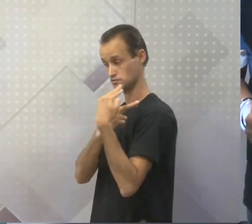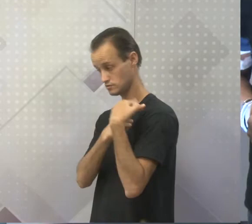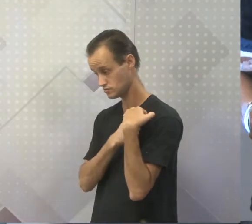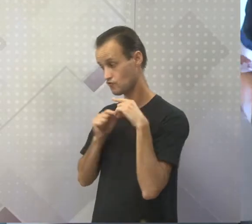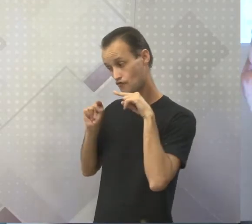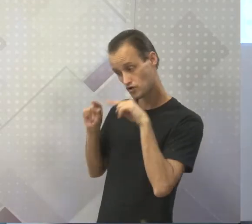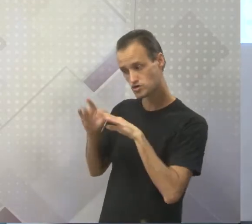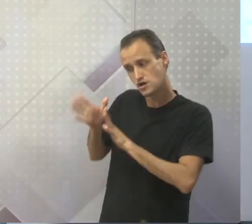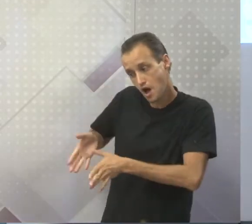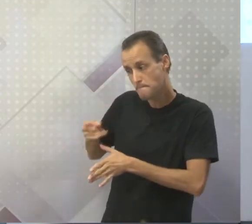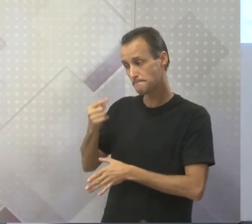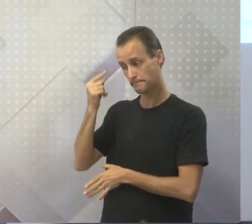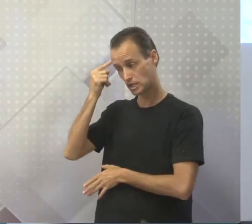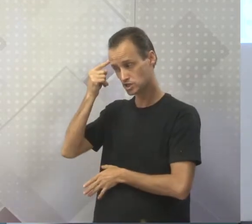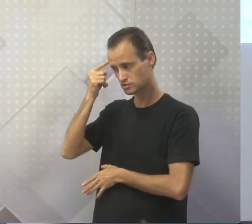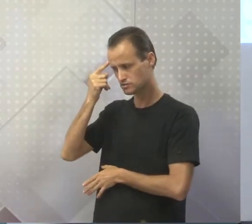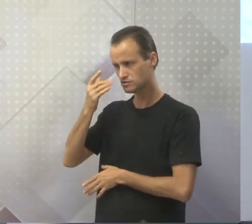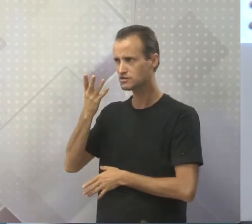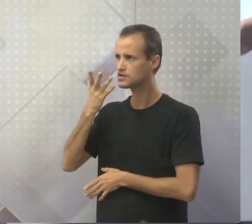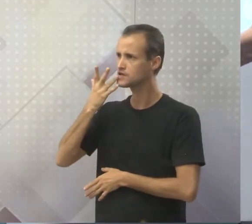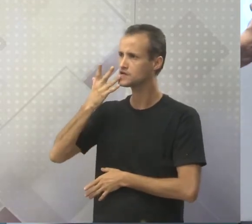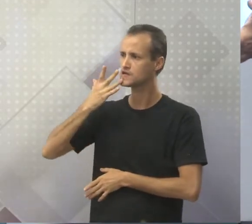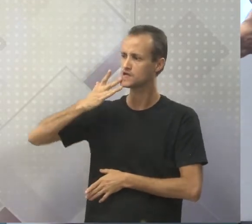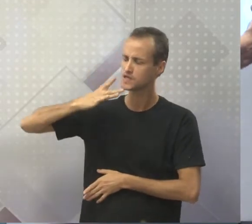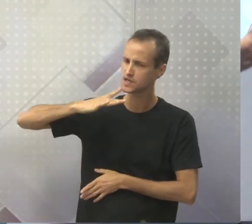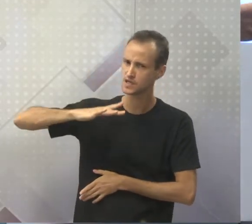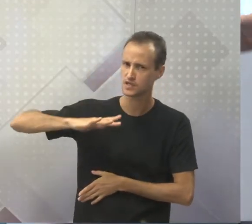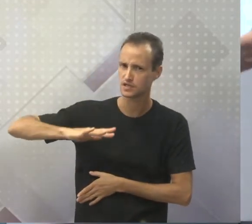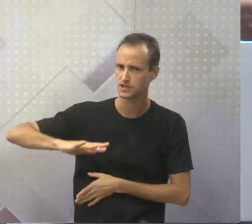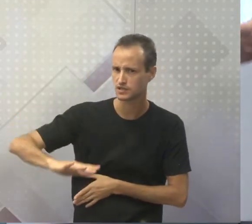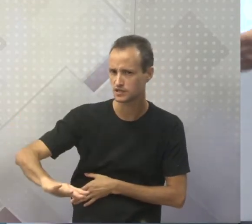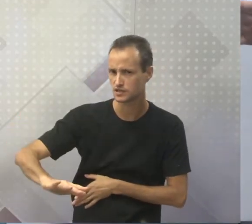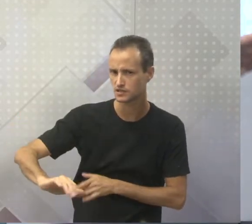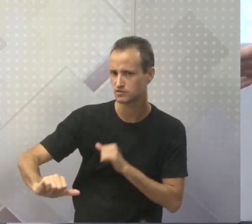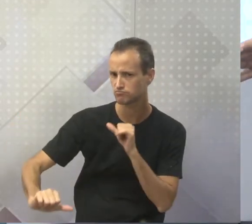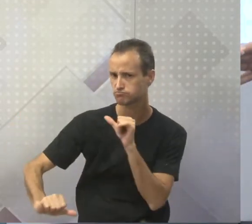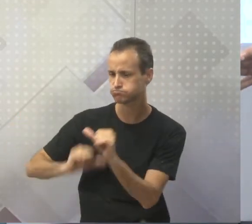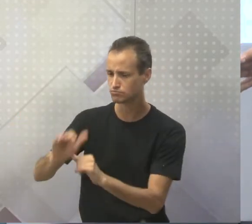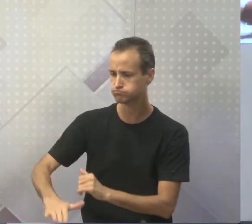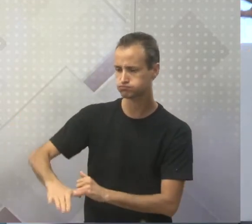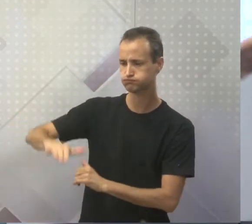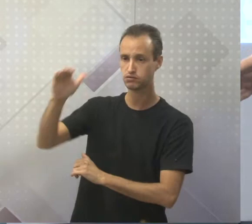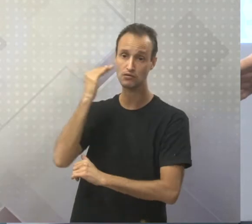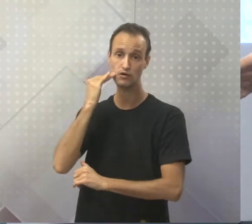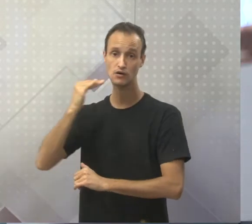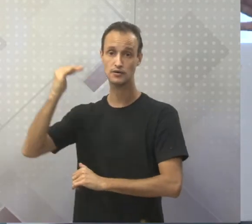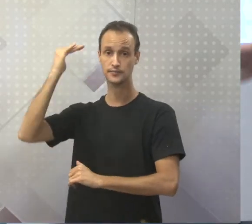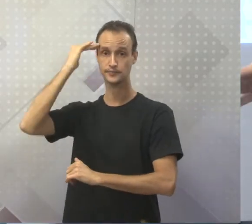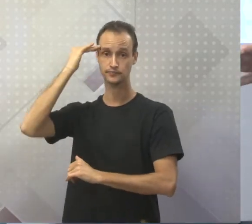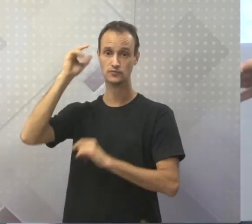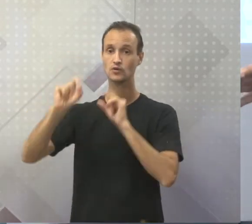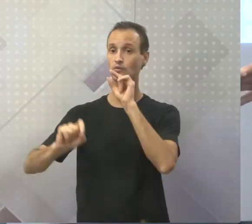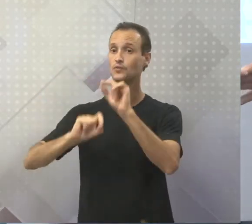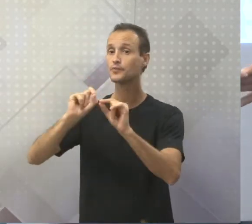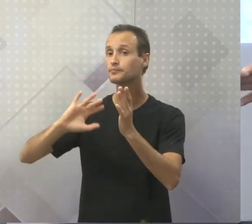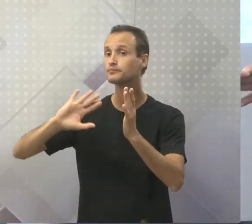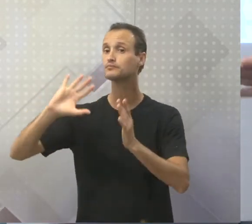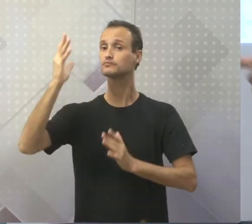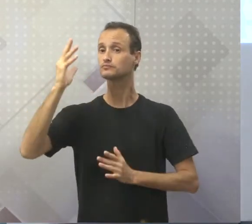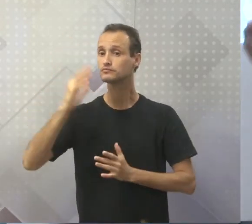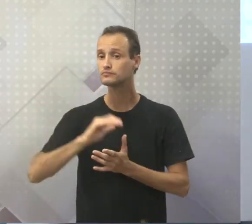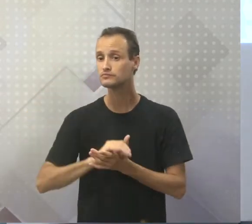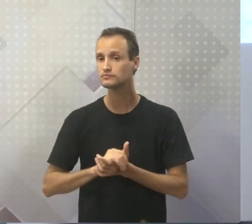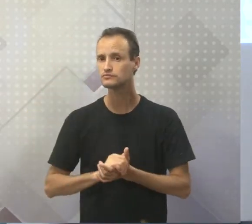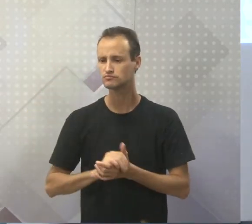Tu já pensou numa criança que vira essa adolescente, puberty, o que é que acontece?